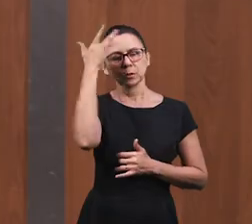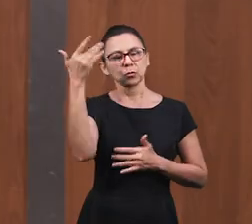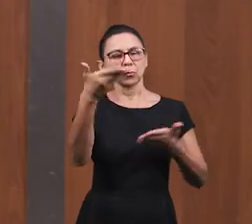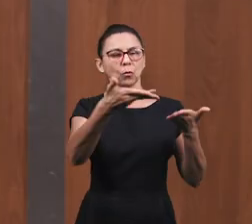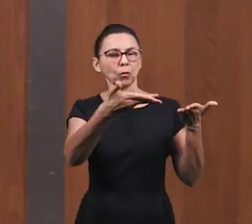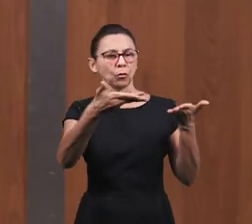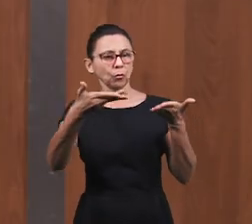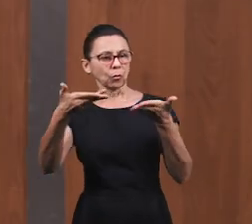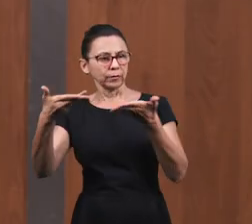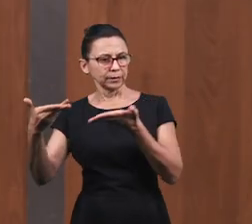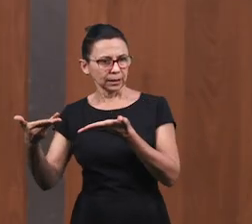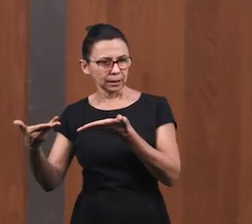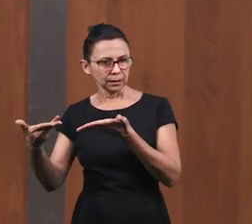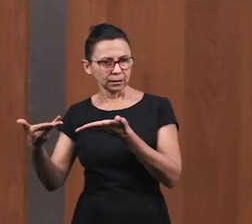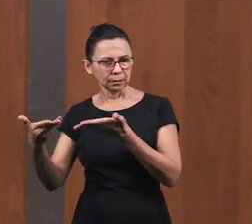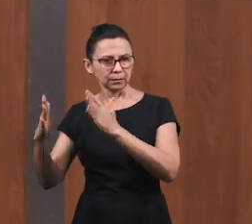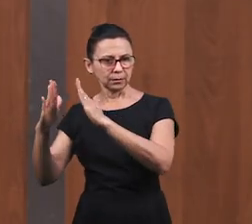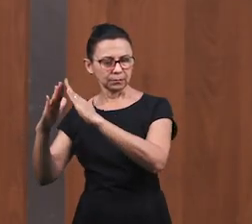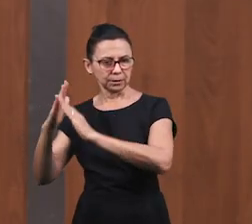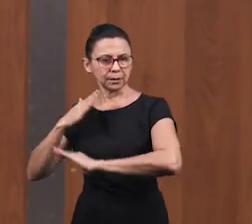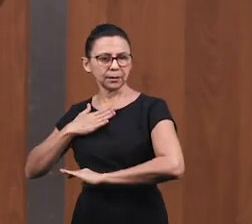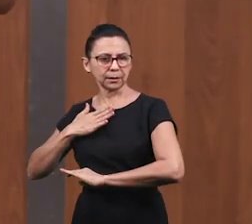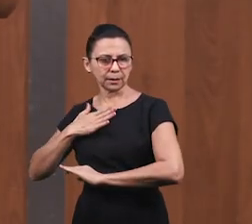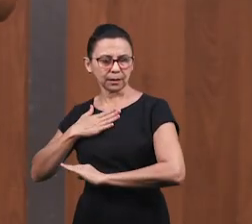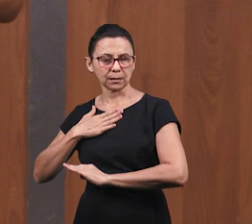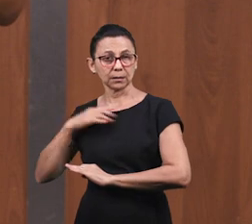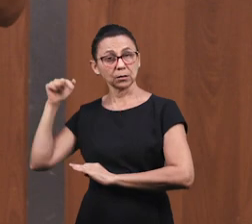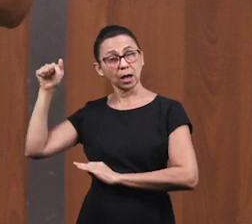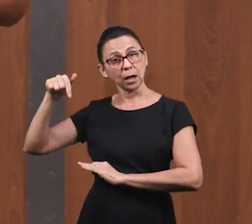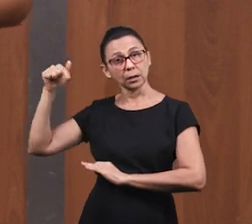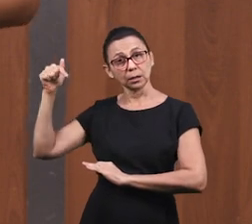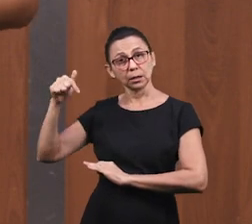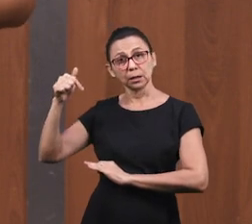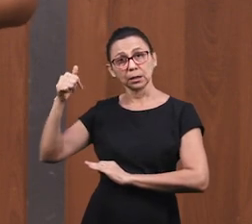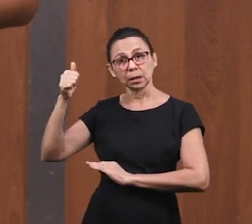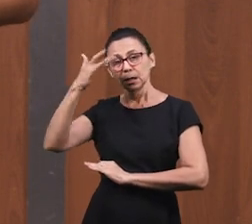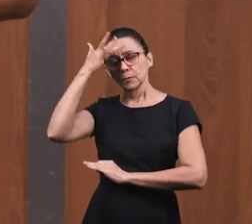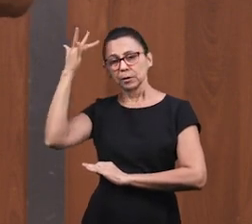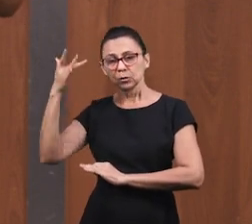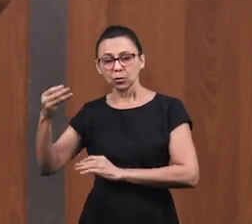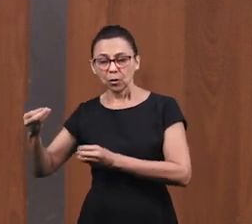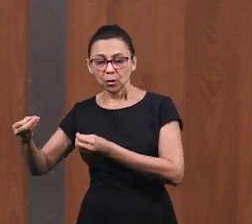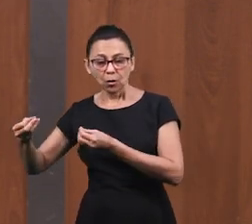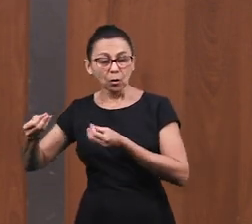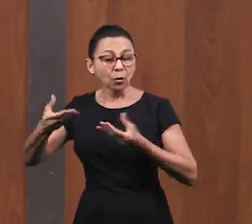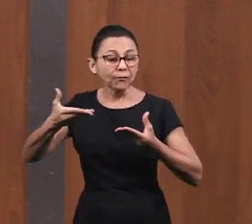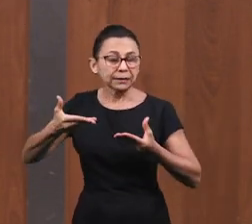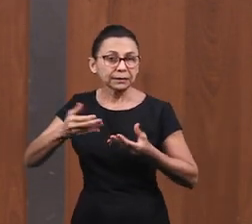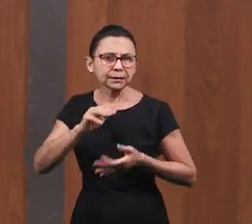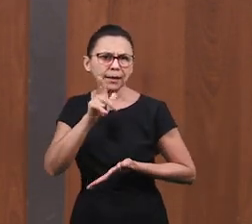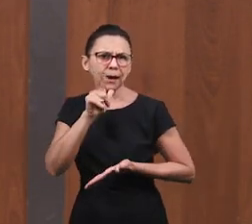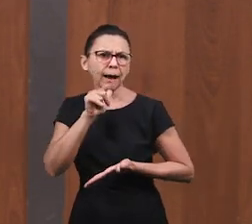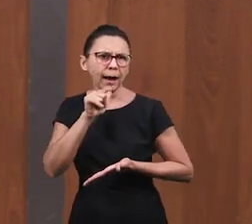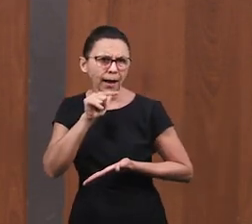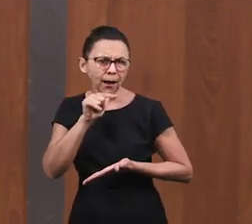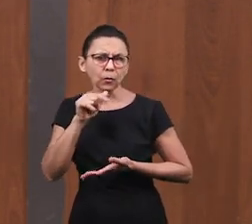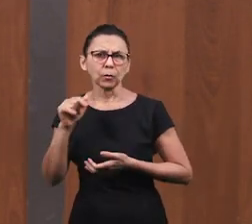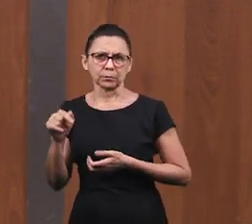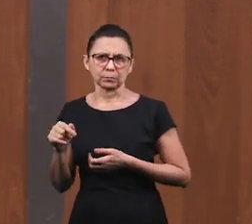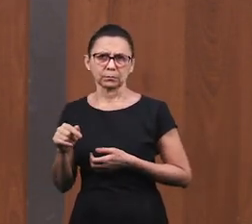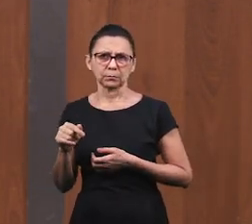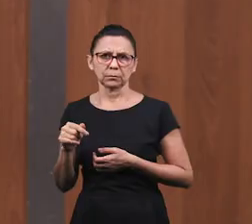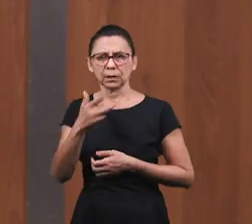casa oferecia ao visitante água para lavar os pés quando ele chegava, porque o visitante vinha de